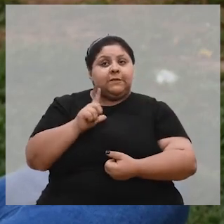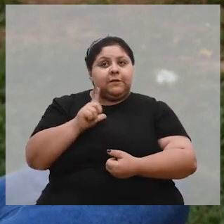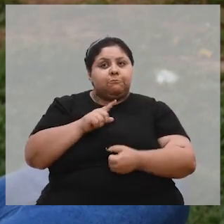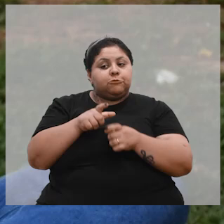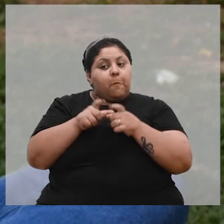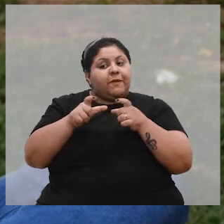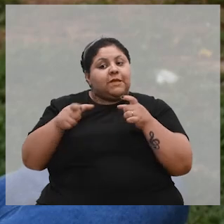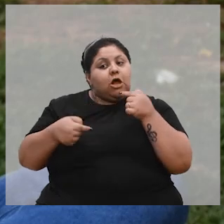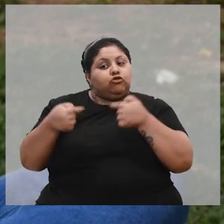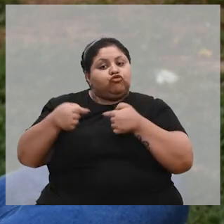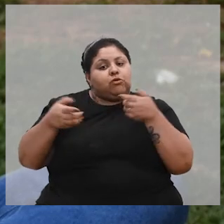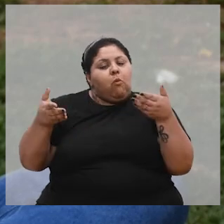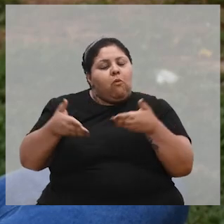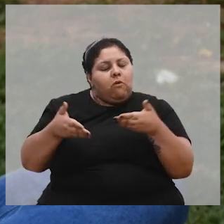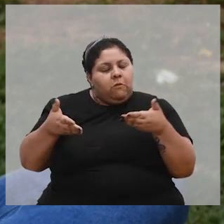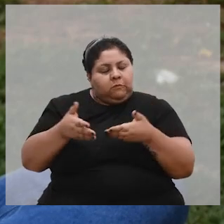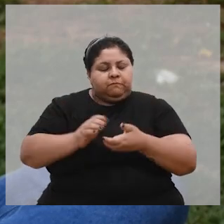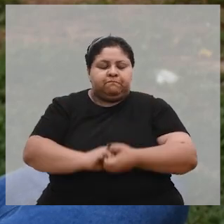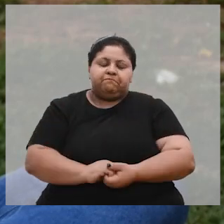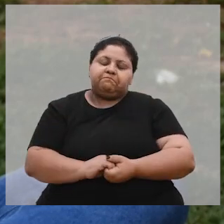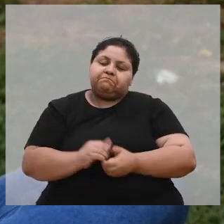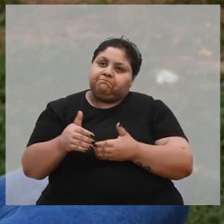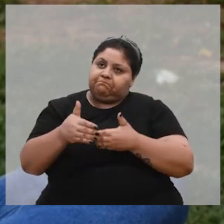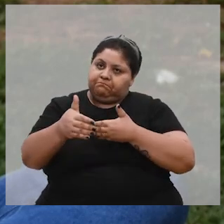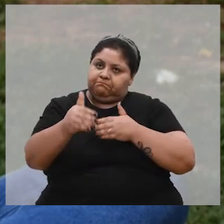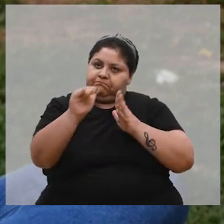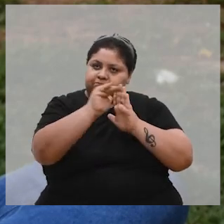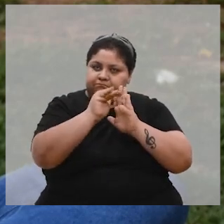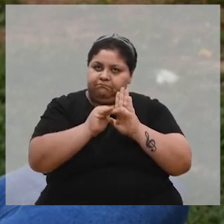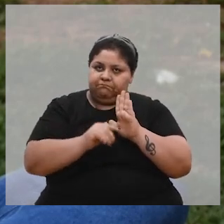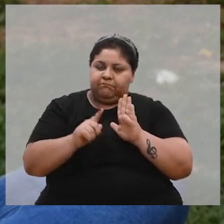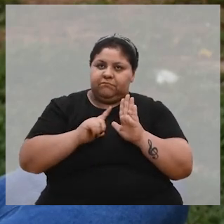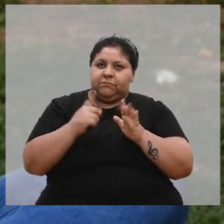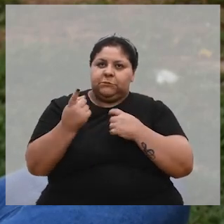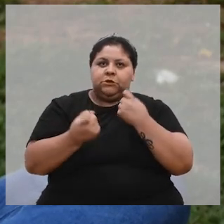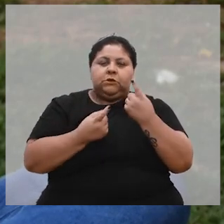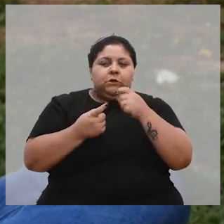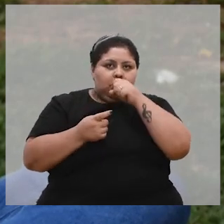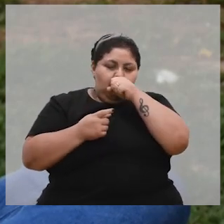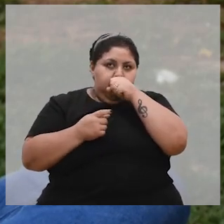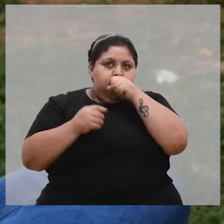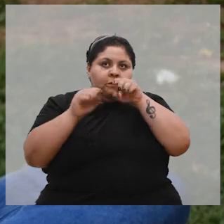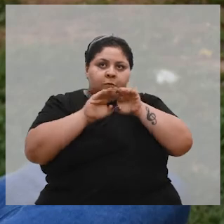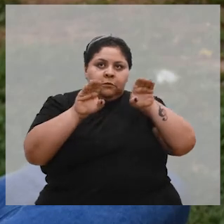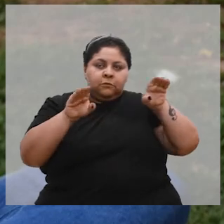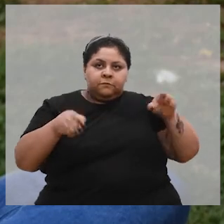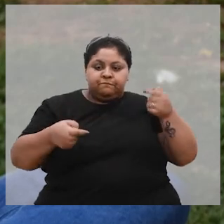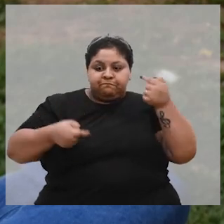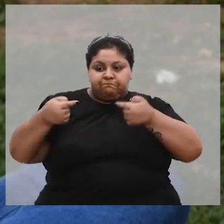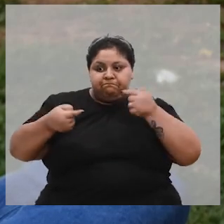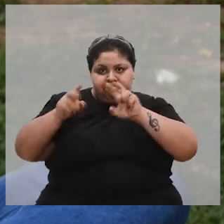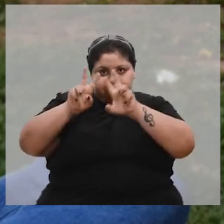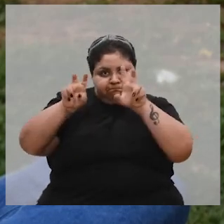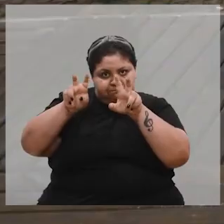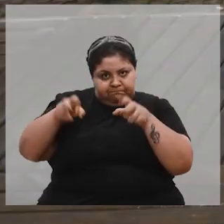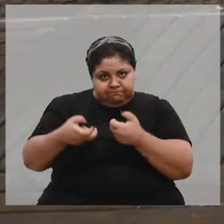que ampliar essa discussão. Hoje mesmo, ou durante a nossa programação, nós teremos algumas mesas